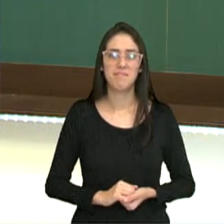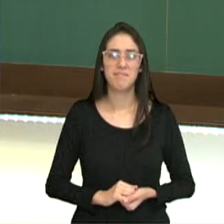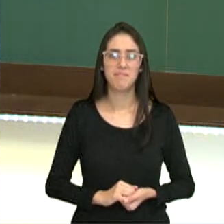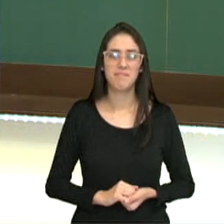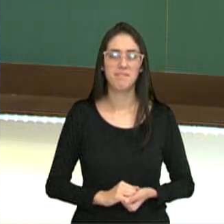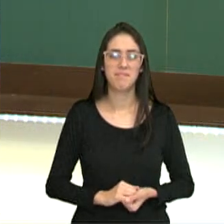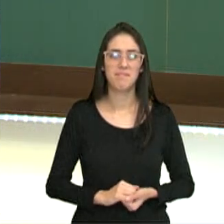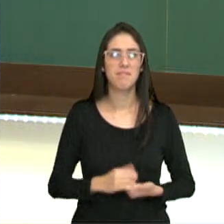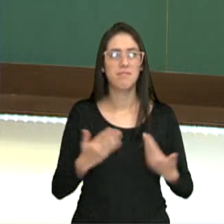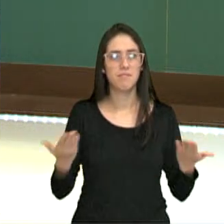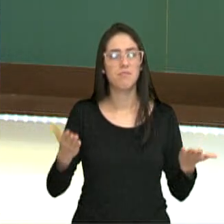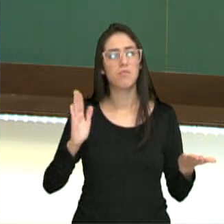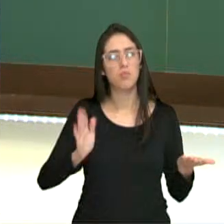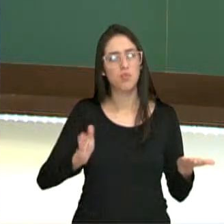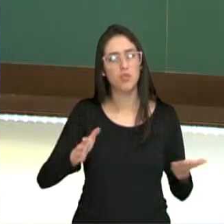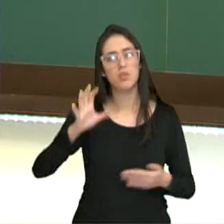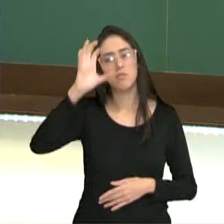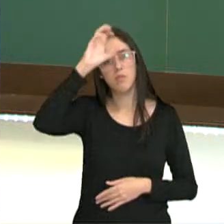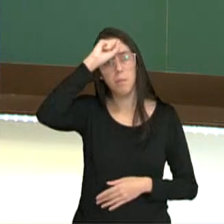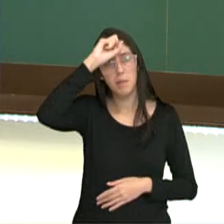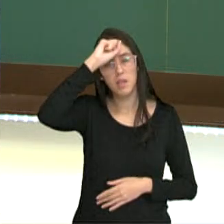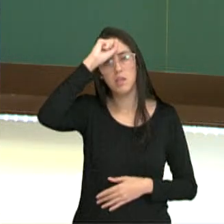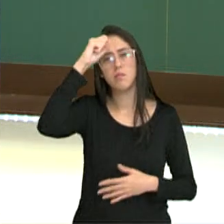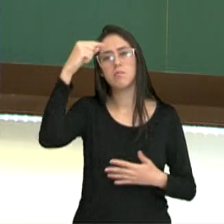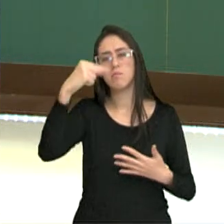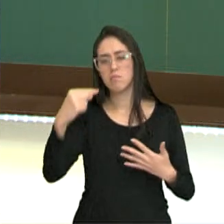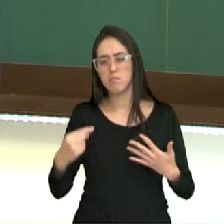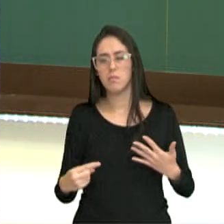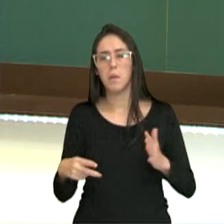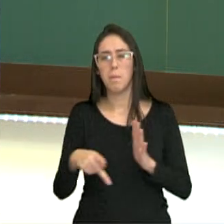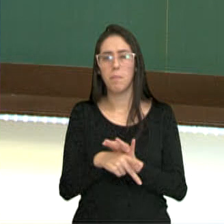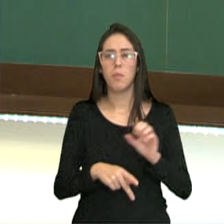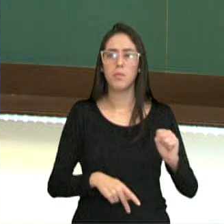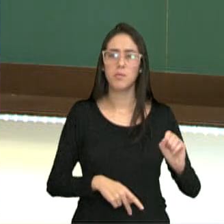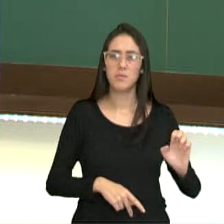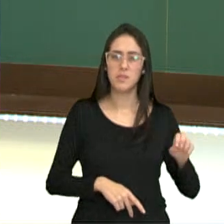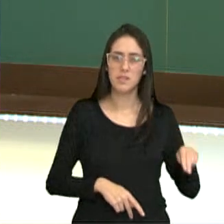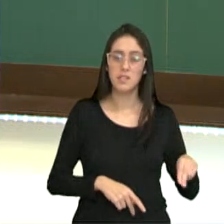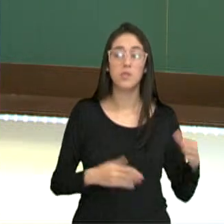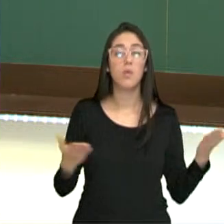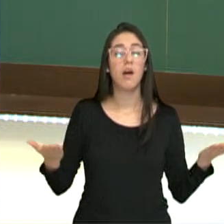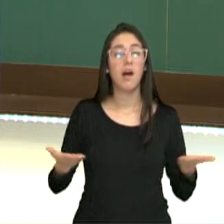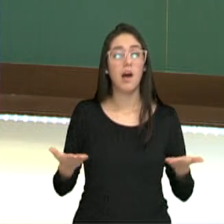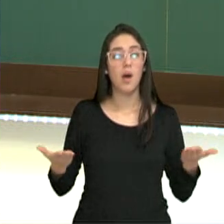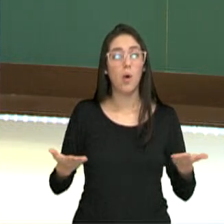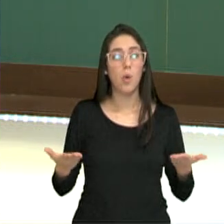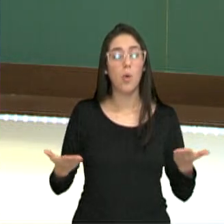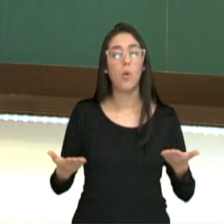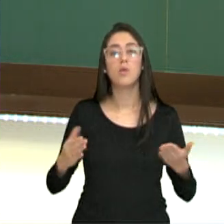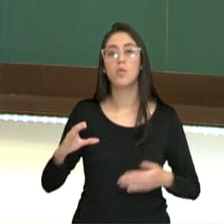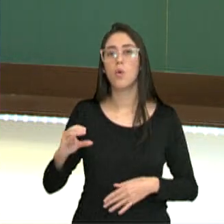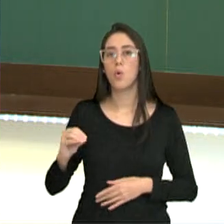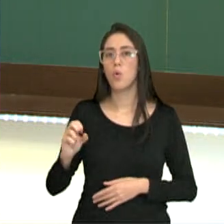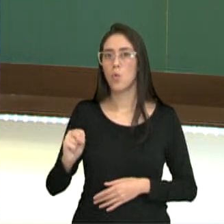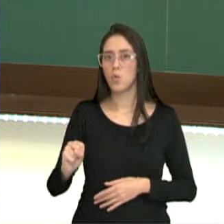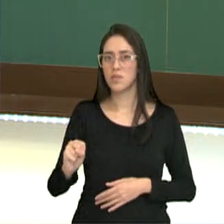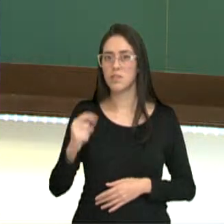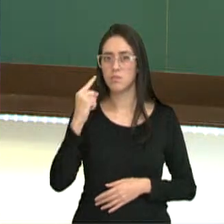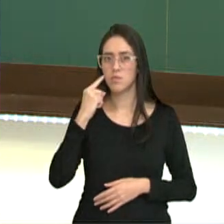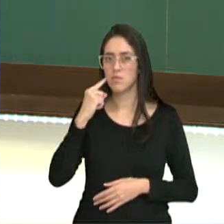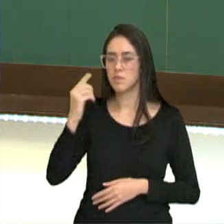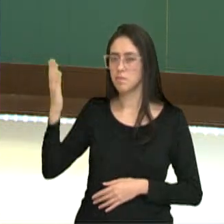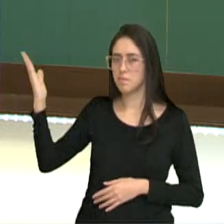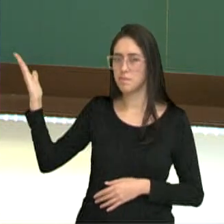Então, agora a gente já viu bastante coisa sobre a função seno, nós vamos partir agora para a função